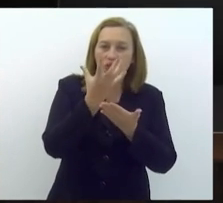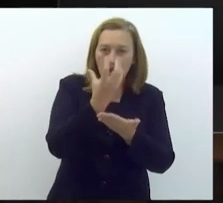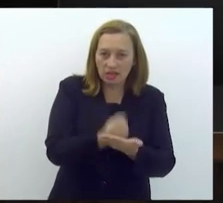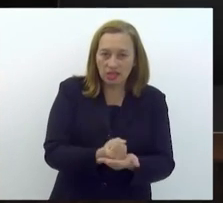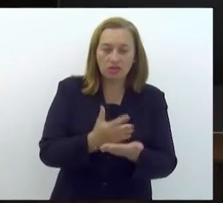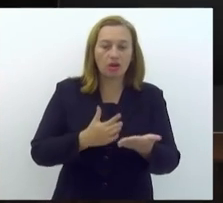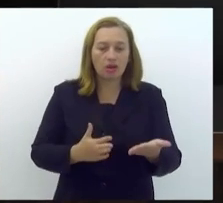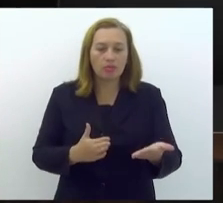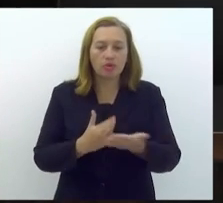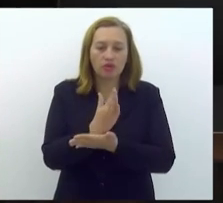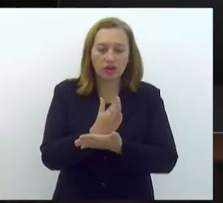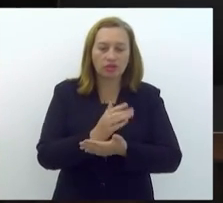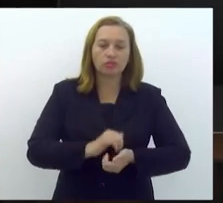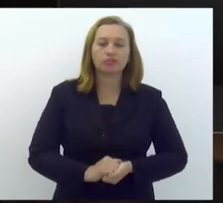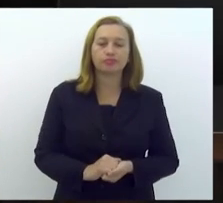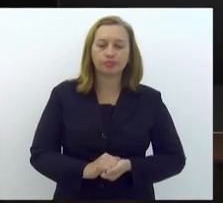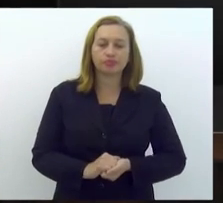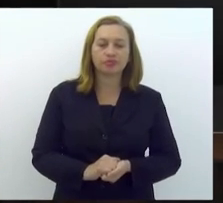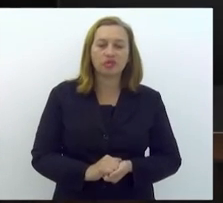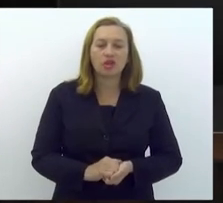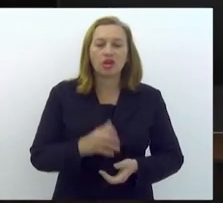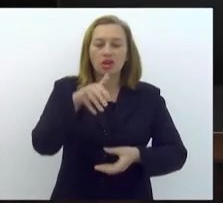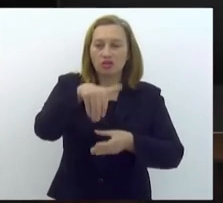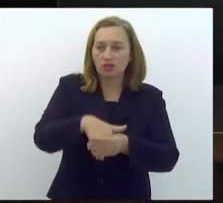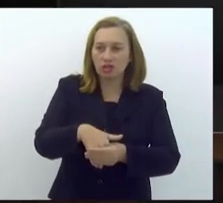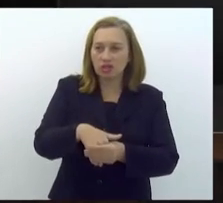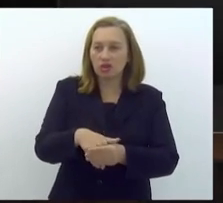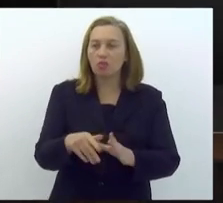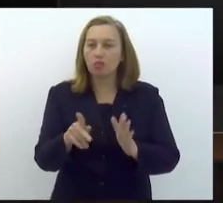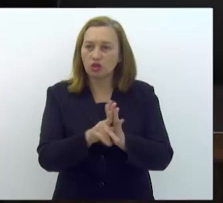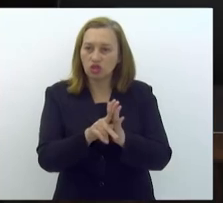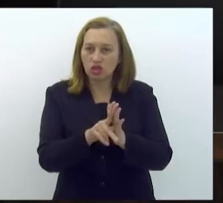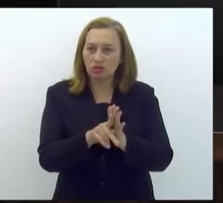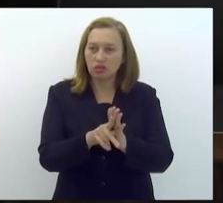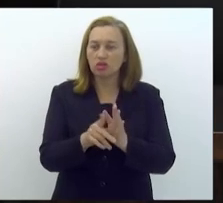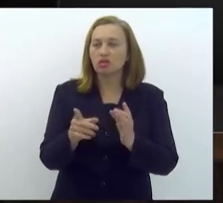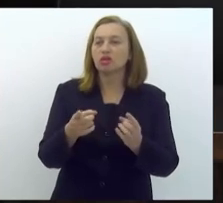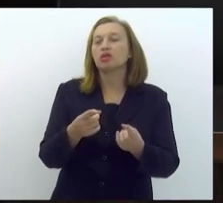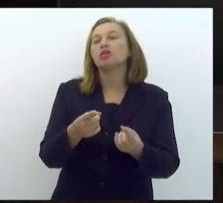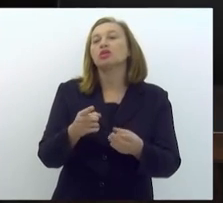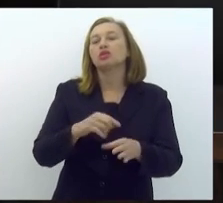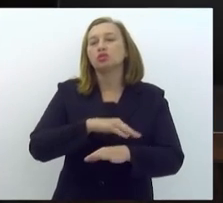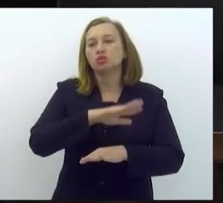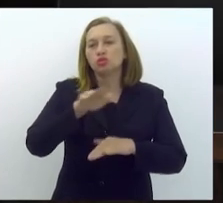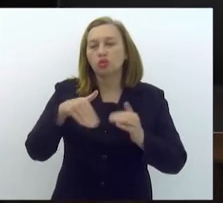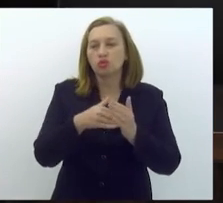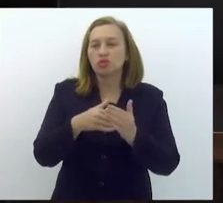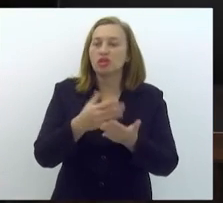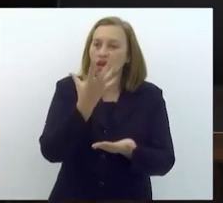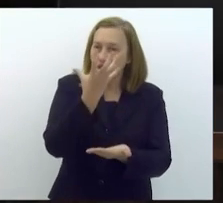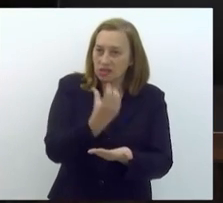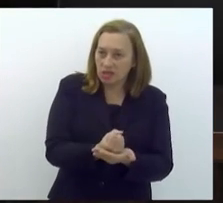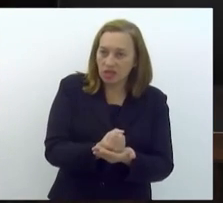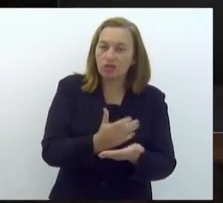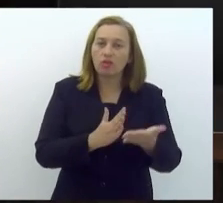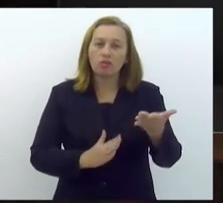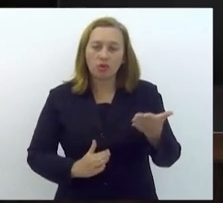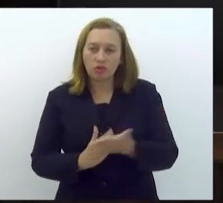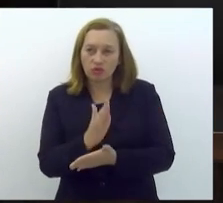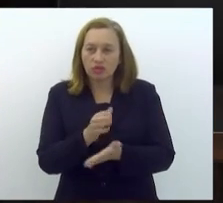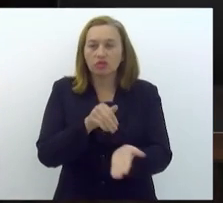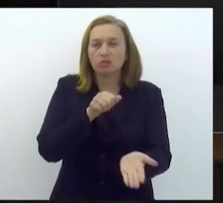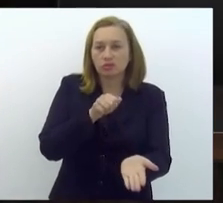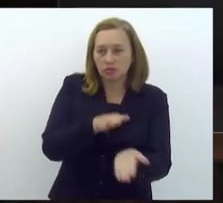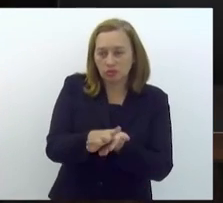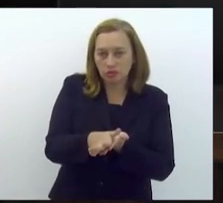Manias Como estão aprovado em votação projeto assim emendado senhores que a própria irmã Deus como estão aprovado vai